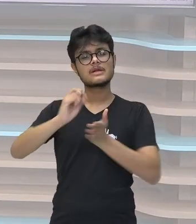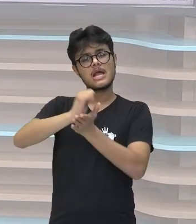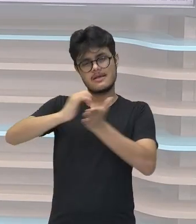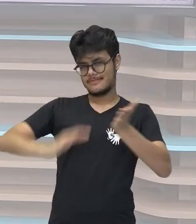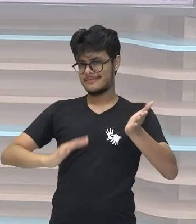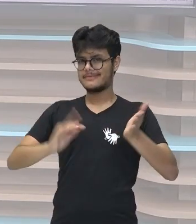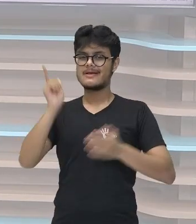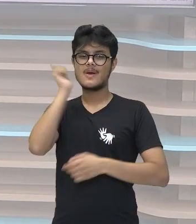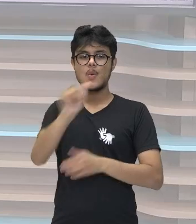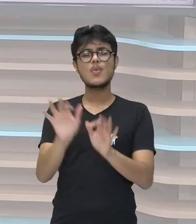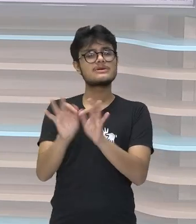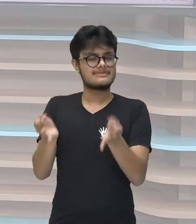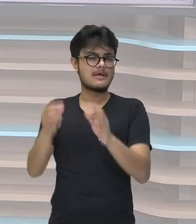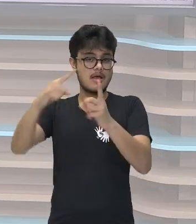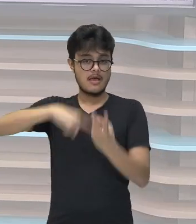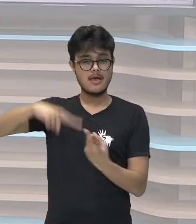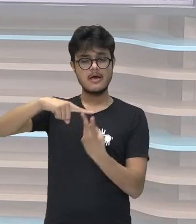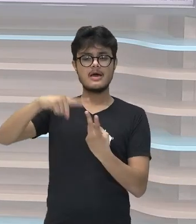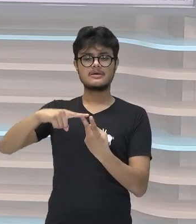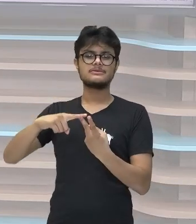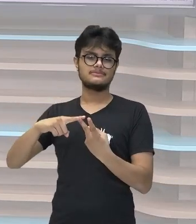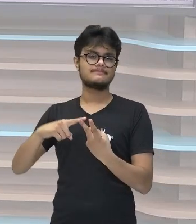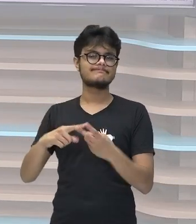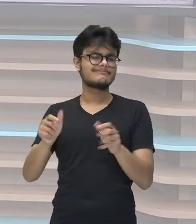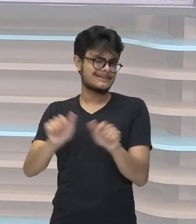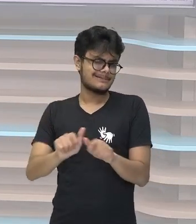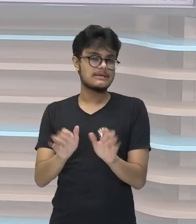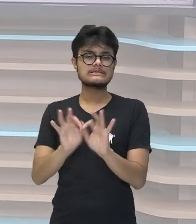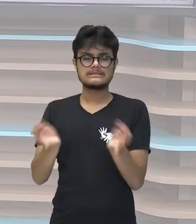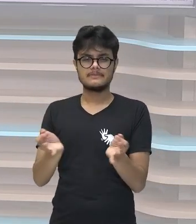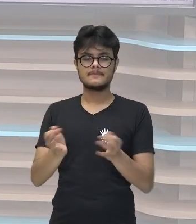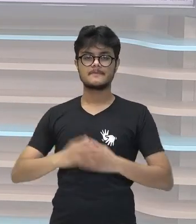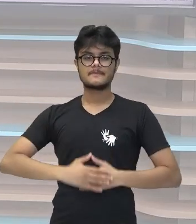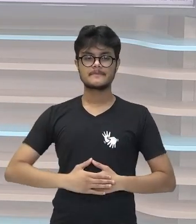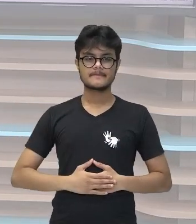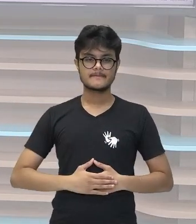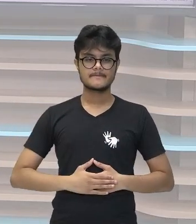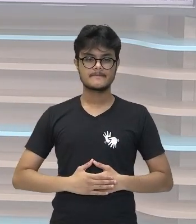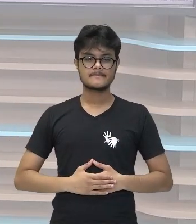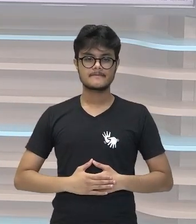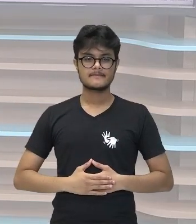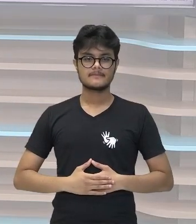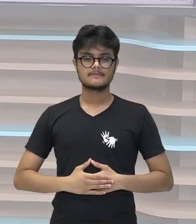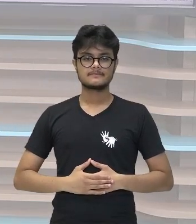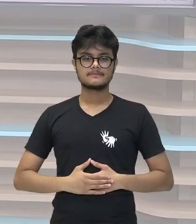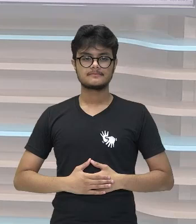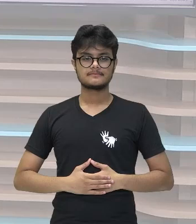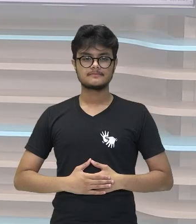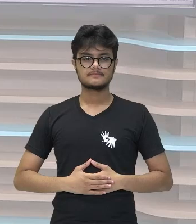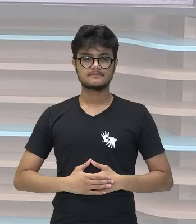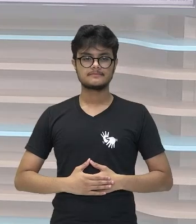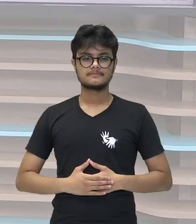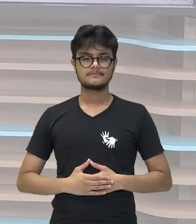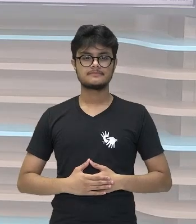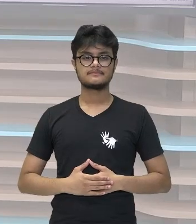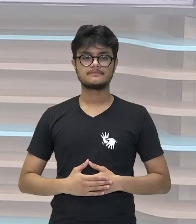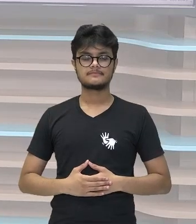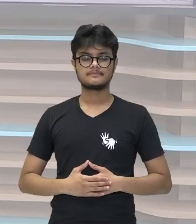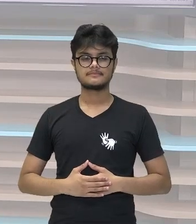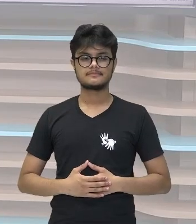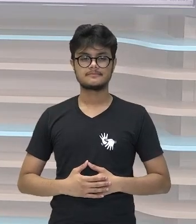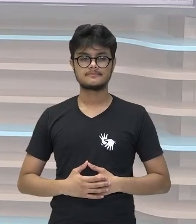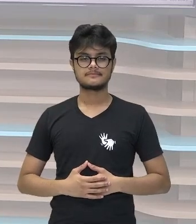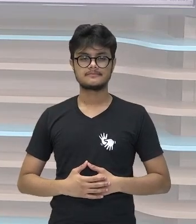que simplificar radical ou comparar radicais. Beleza? Então, acompanhe comigo na tela como a